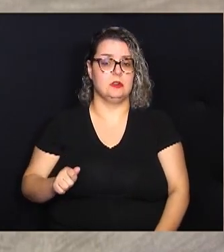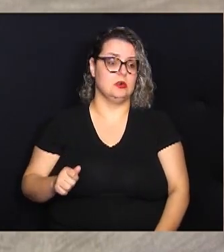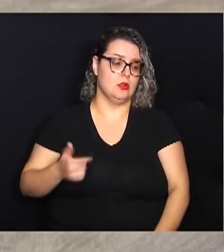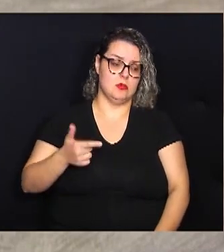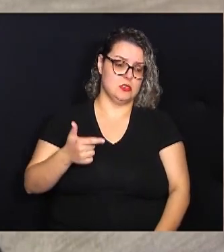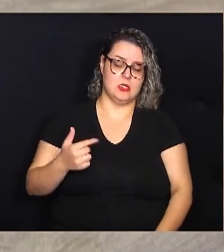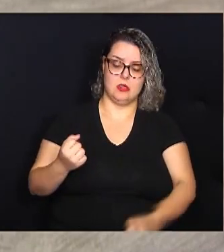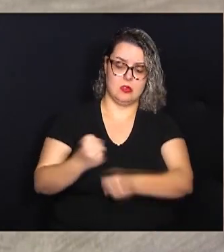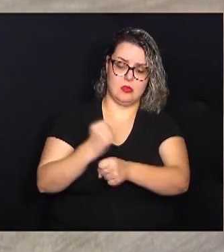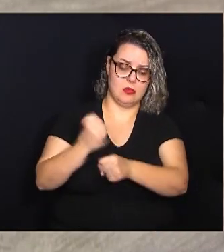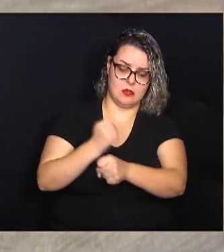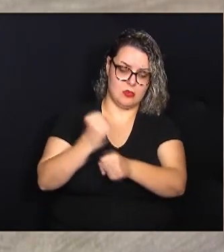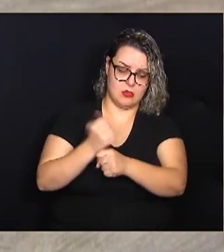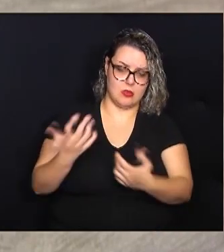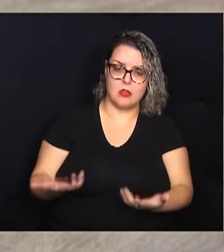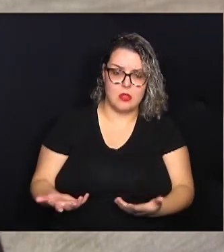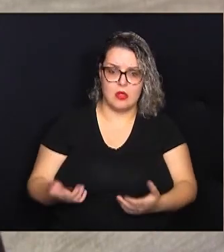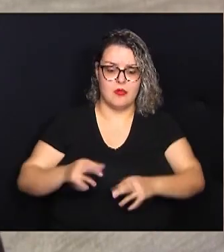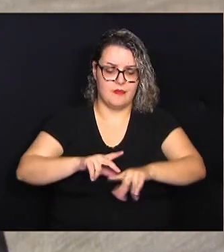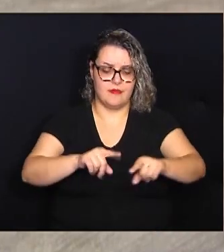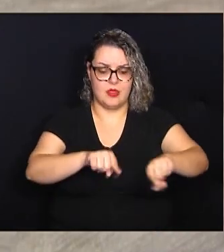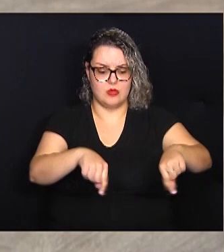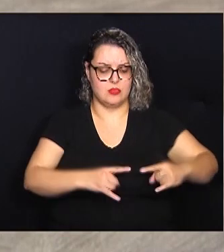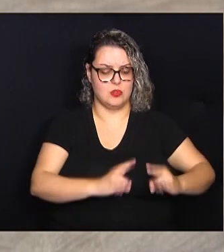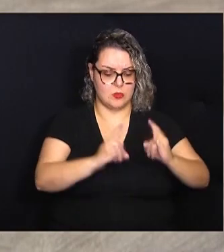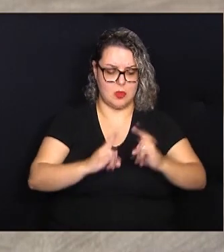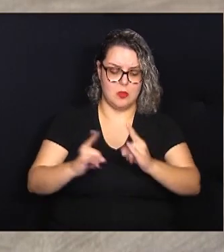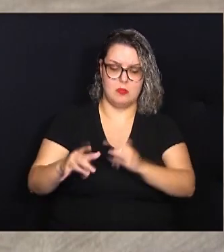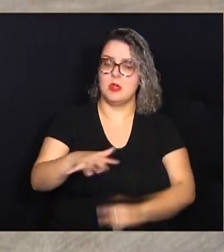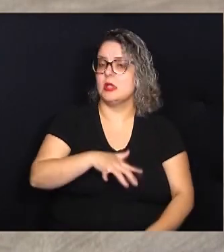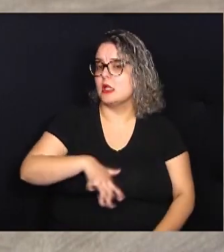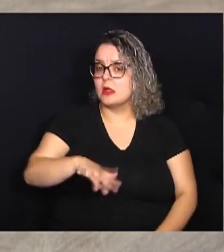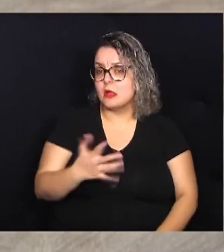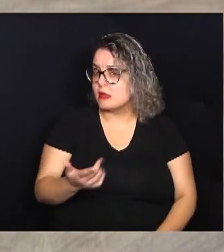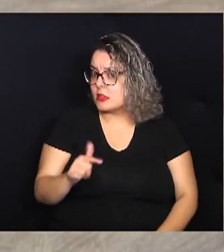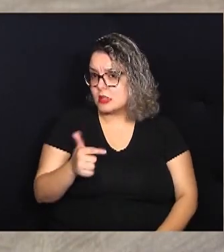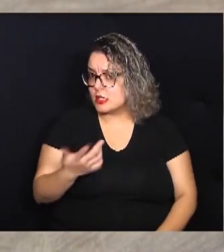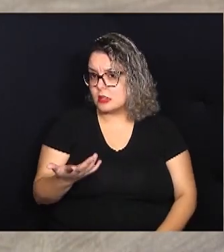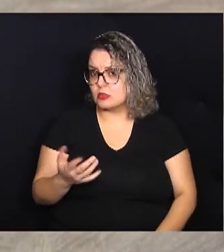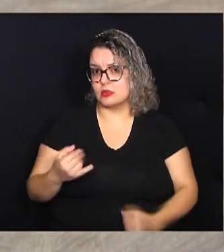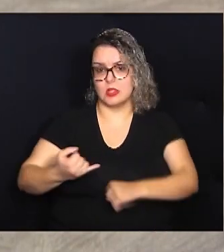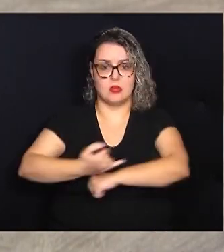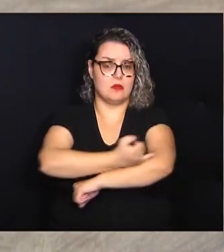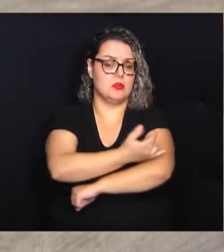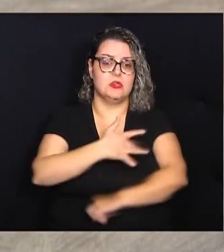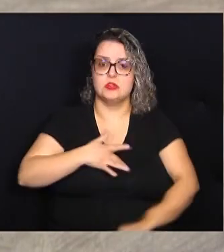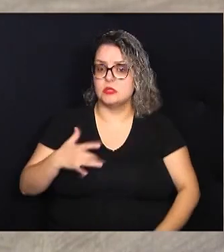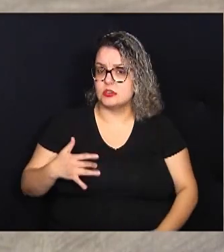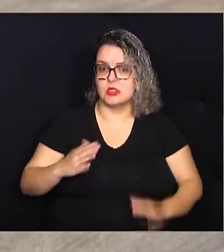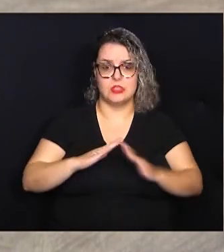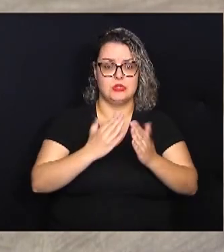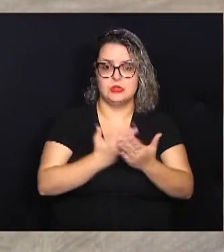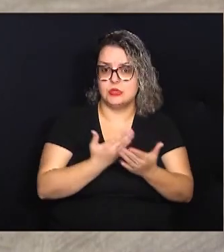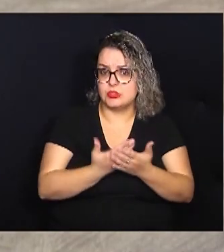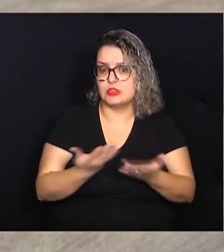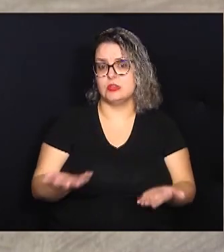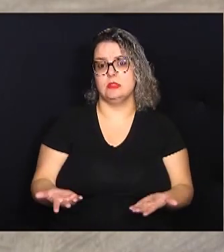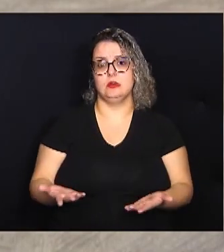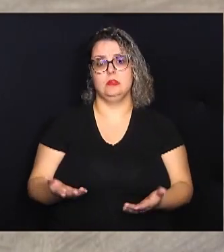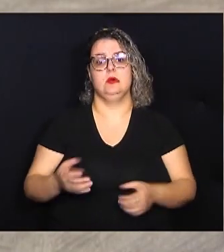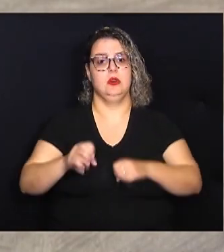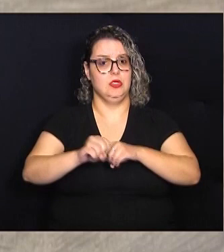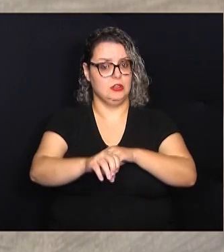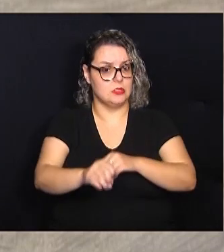você construir vários condomínios, vários prédios ali naquela região e não ter a infraestrutura de saúde, de escola, né, a questão da